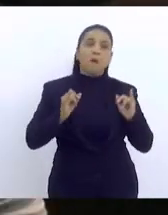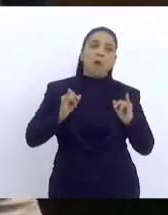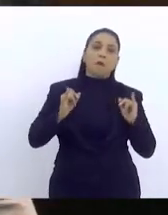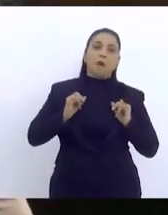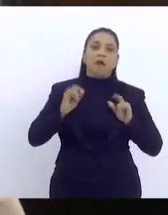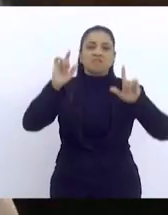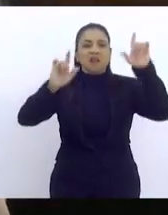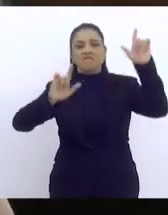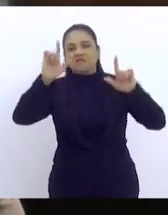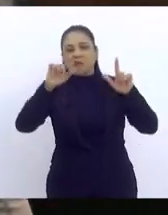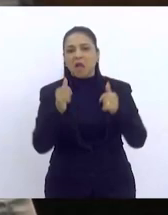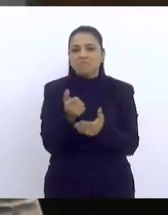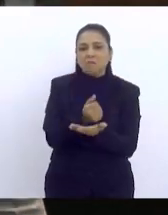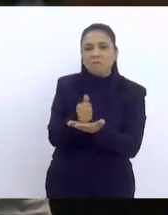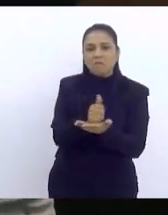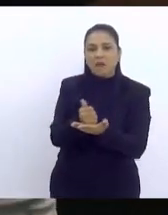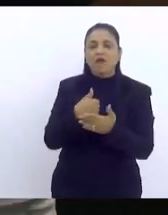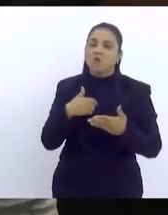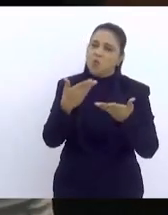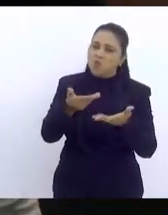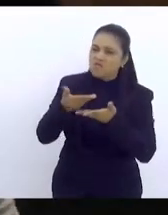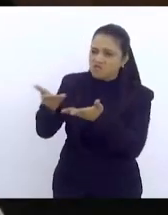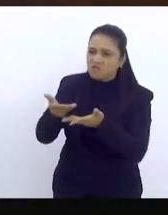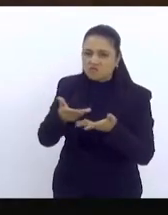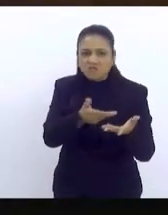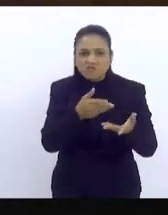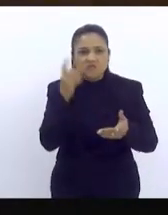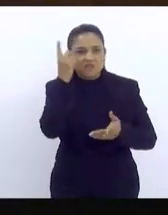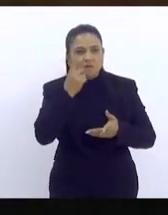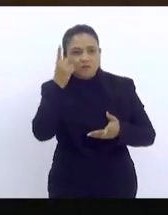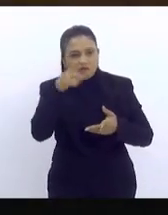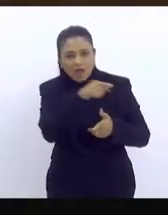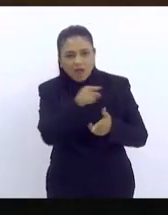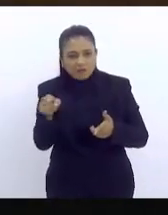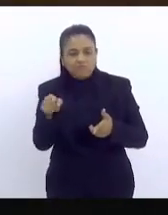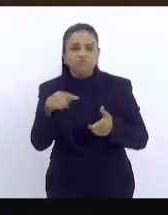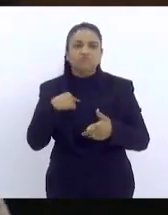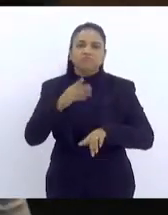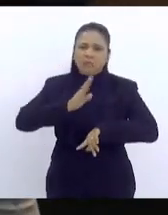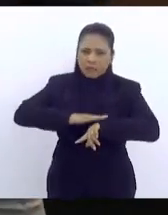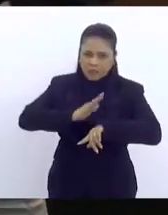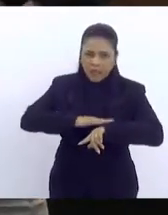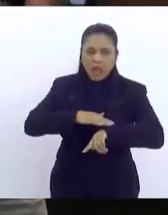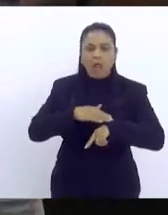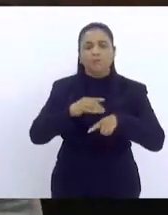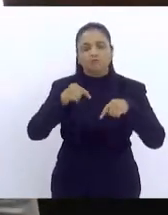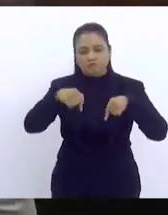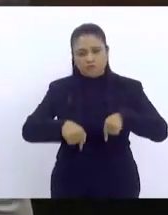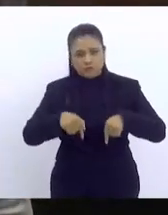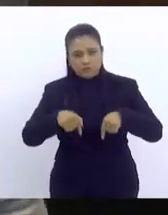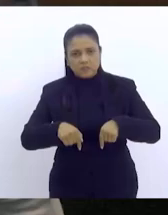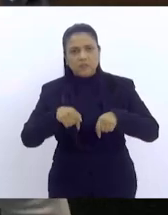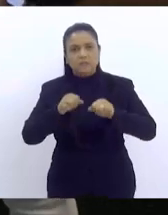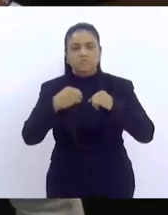a todos os deputados pessoas decentes que tiverem tempo claro hábito e possam estar